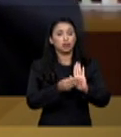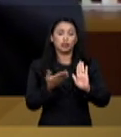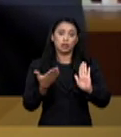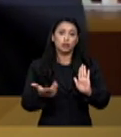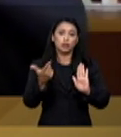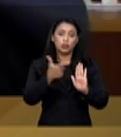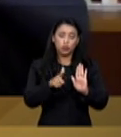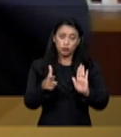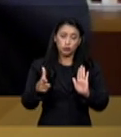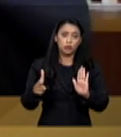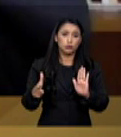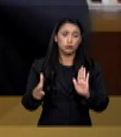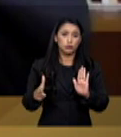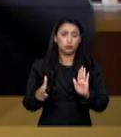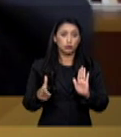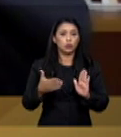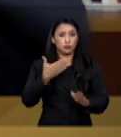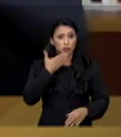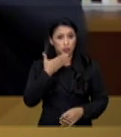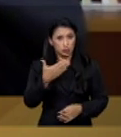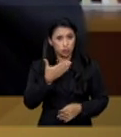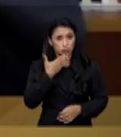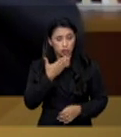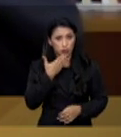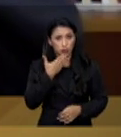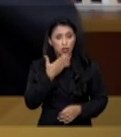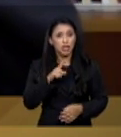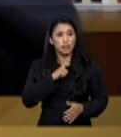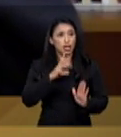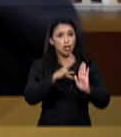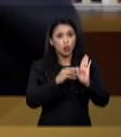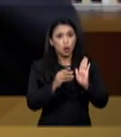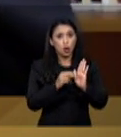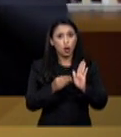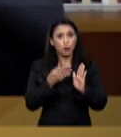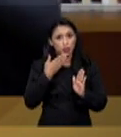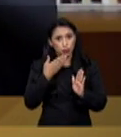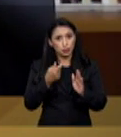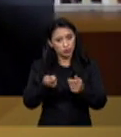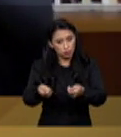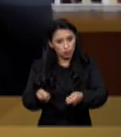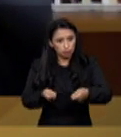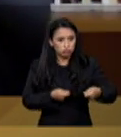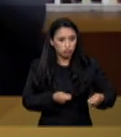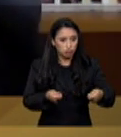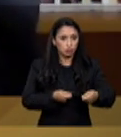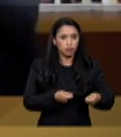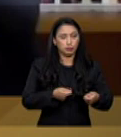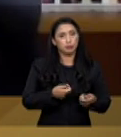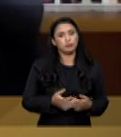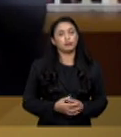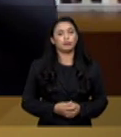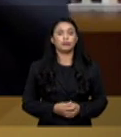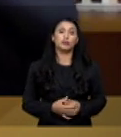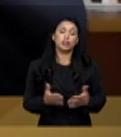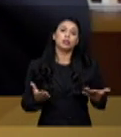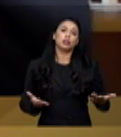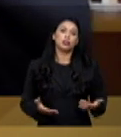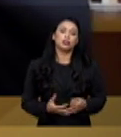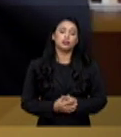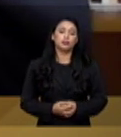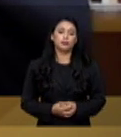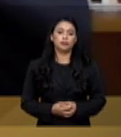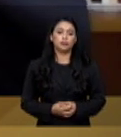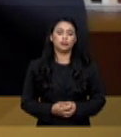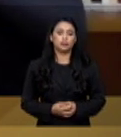ademais, os impetrantes trouxeram cópia do requerimento. E, por fim,